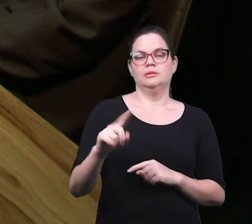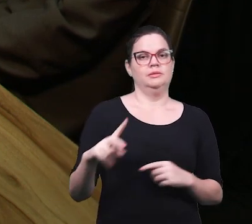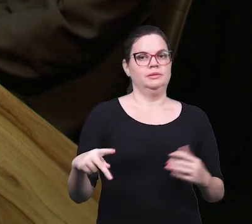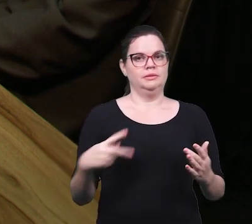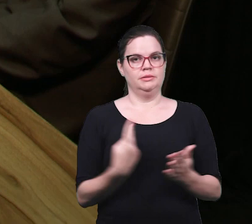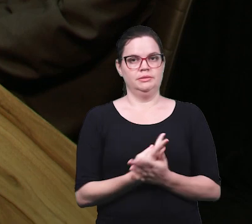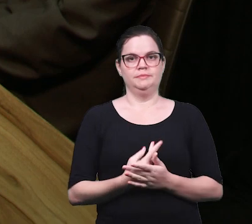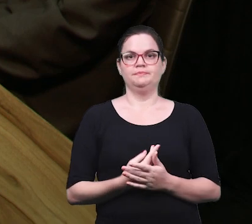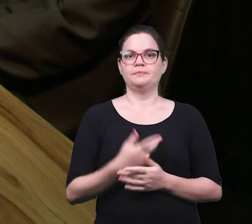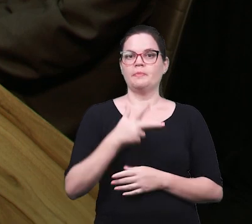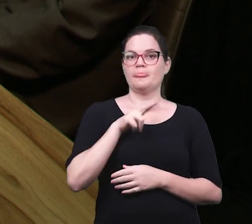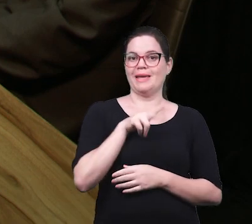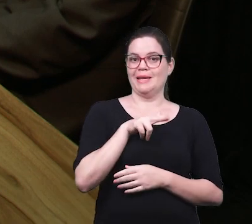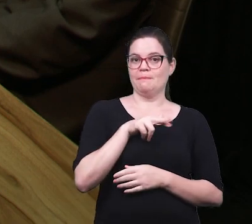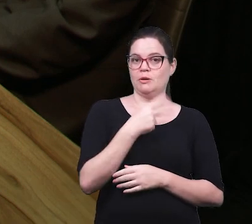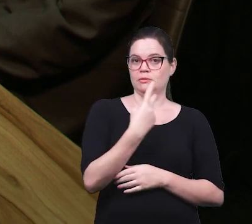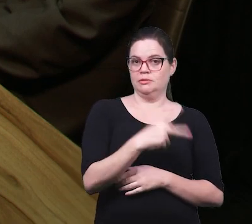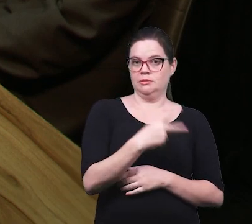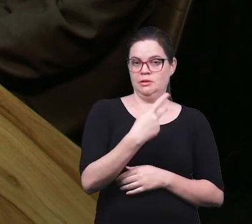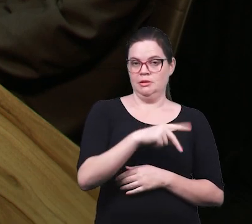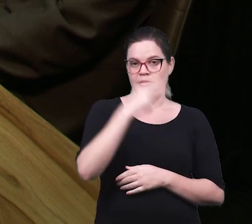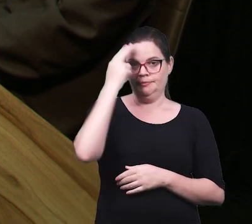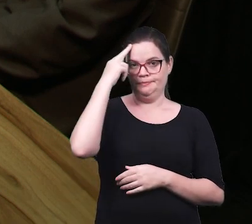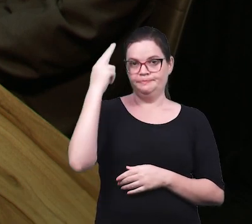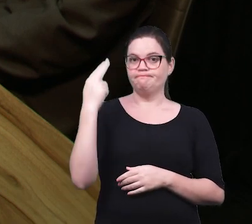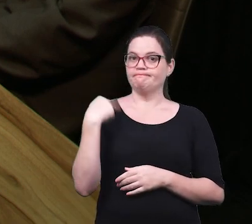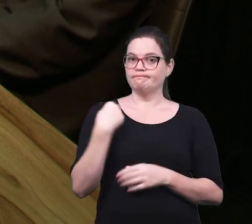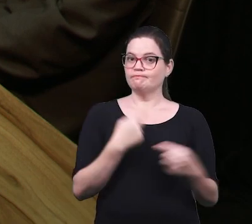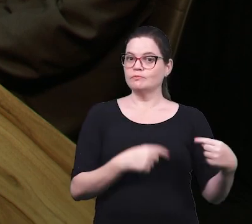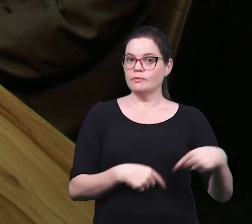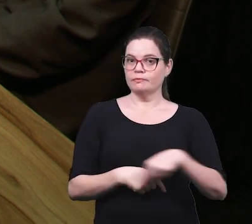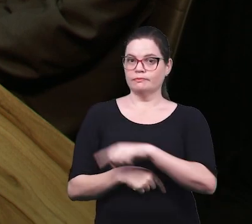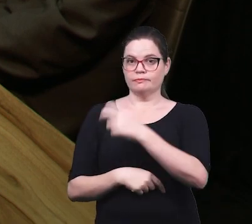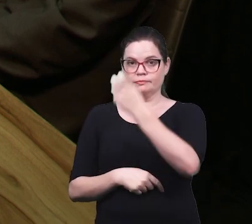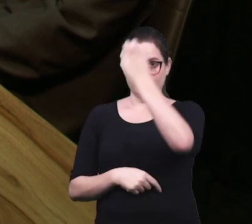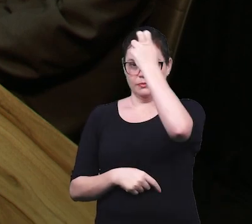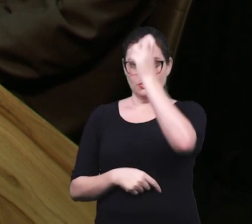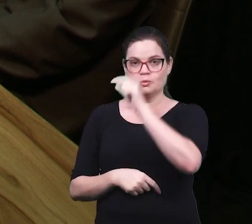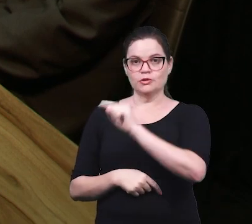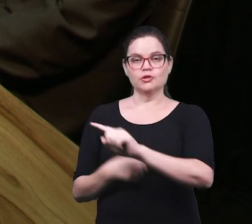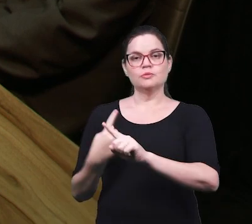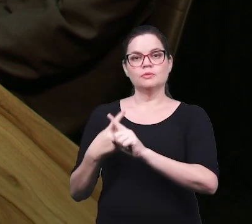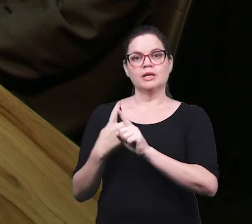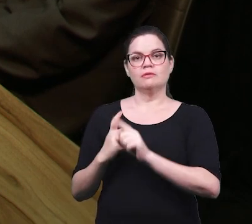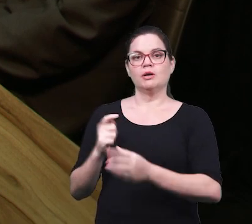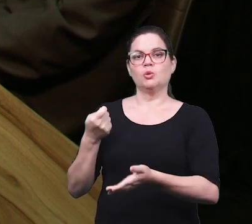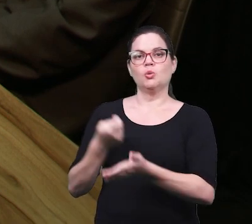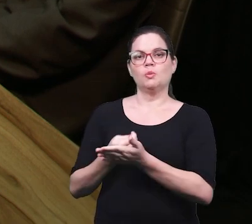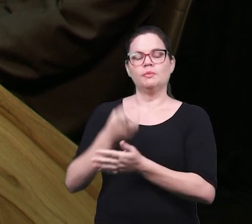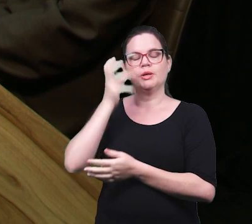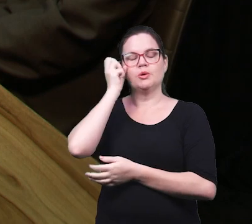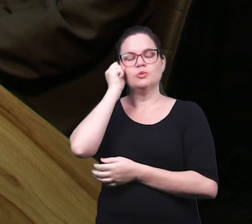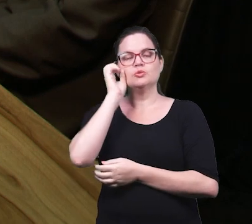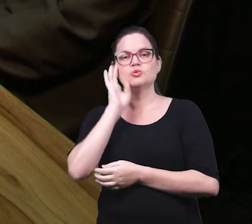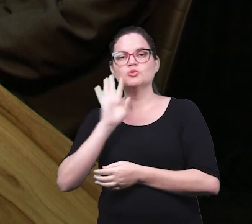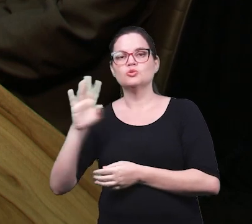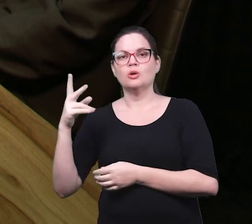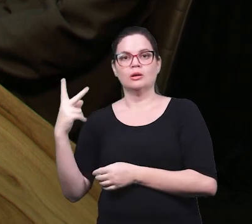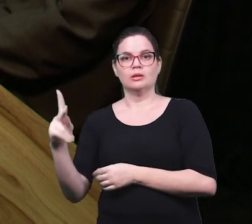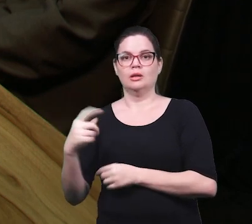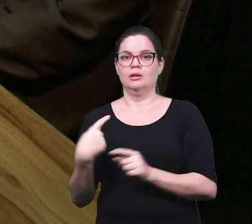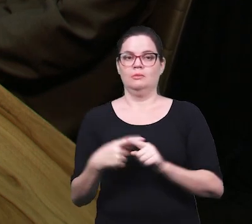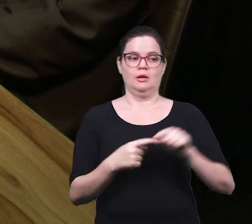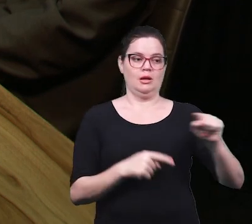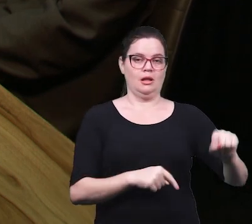de José precisam ir ao Egito, porque chega o momento da interpretação dos sonhos, o cumprimento do sonho de Faraó. A